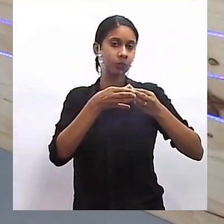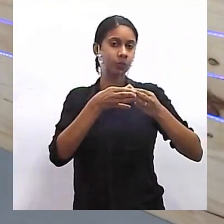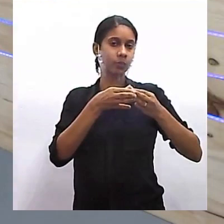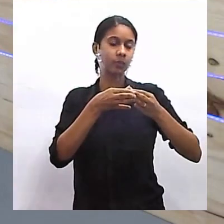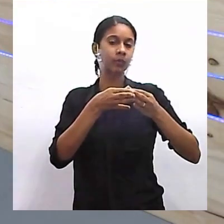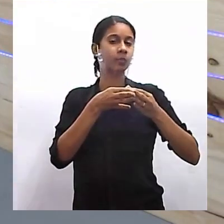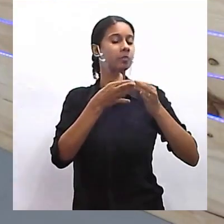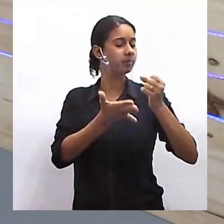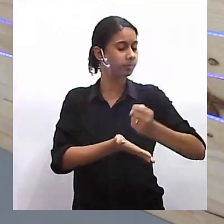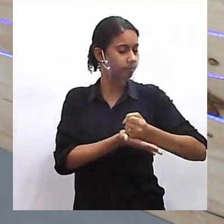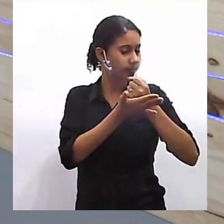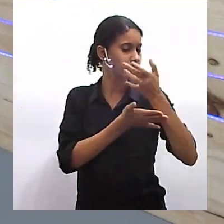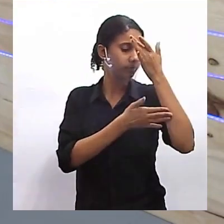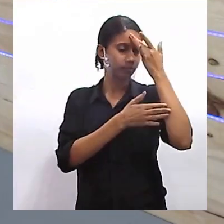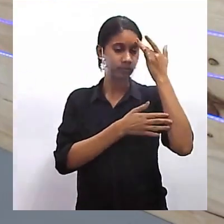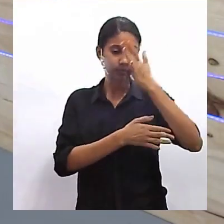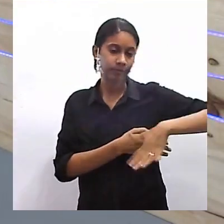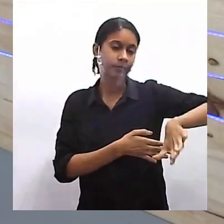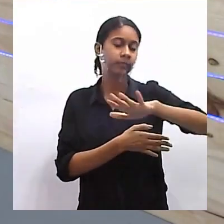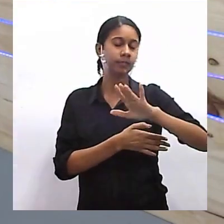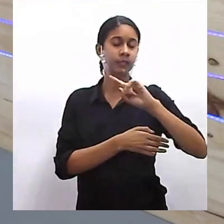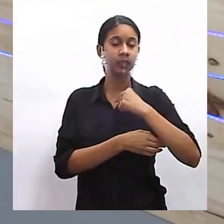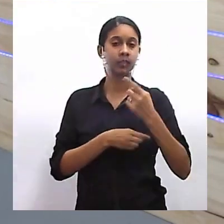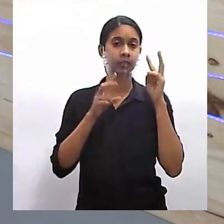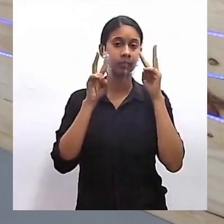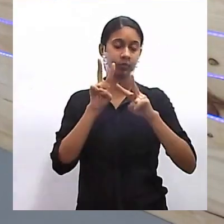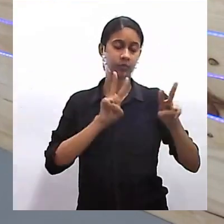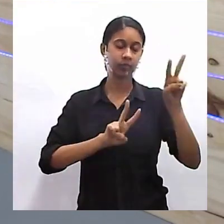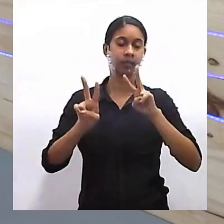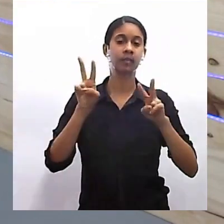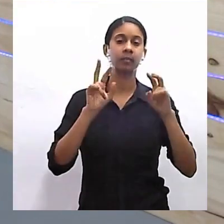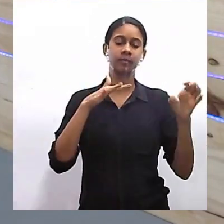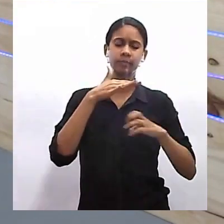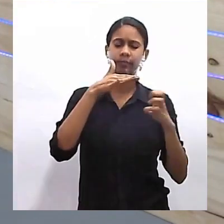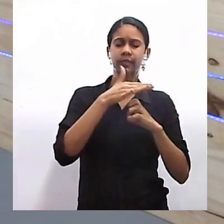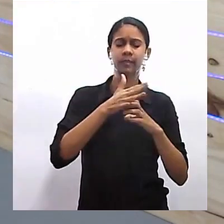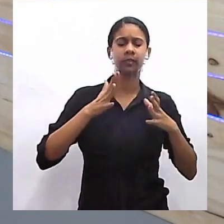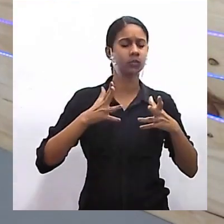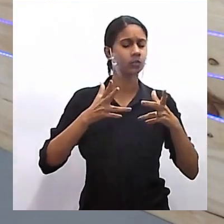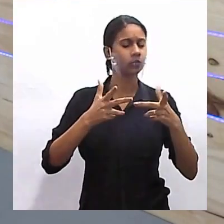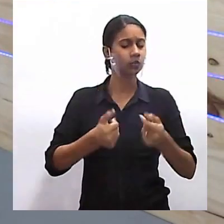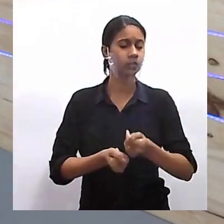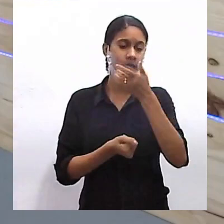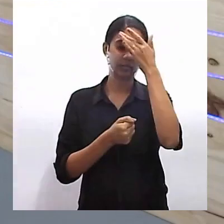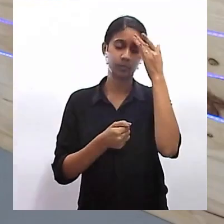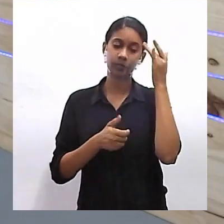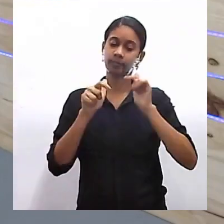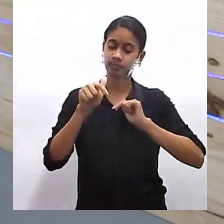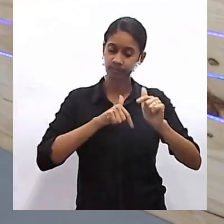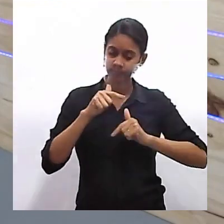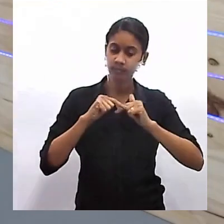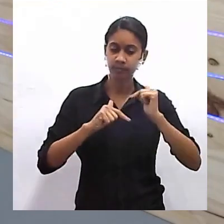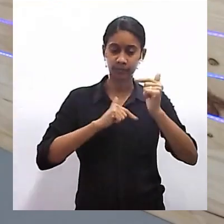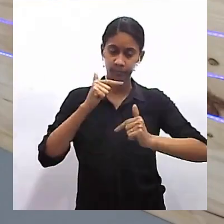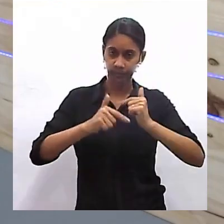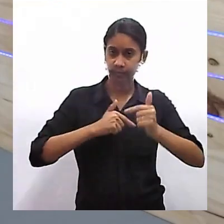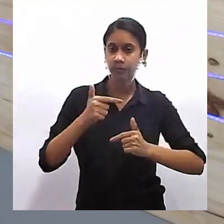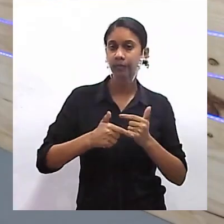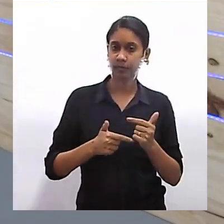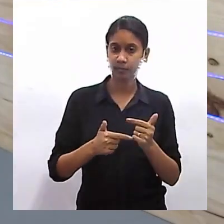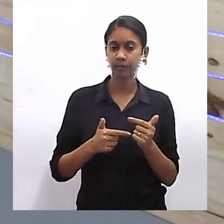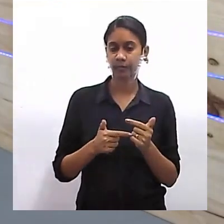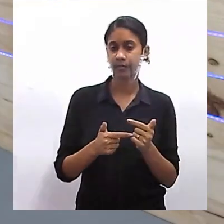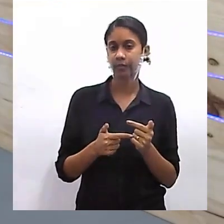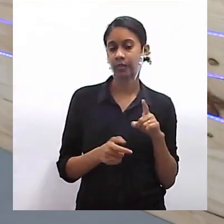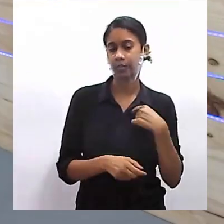pessoas. Acho que nas empresas a gente vê muito as pessoas trabalhando, todo mundo em prol do resultado único. Assim, acho que a gente